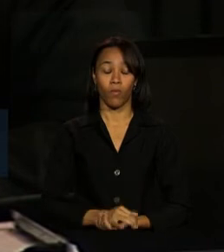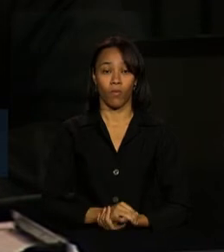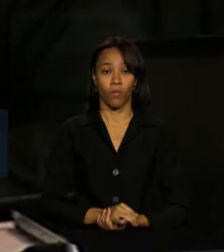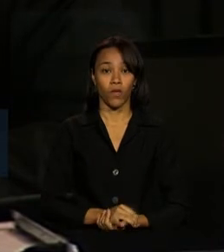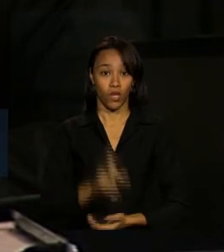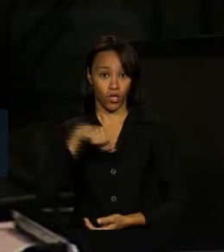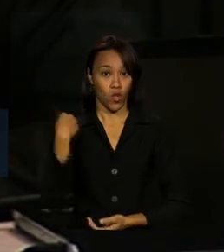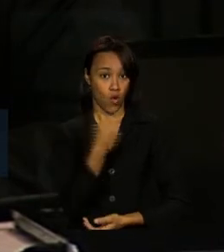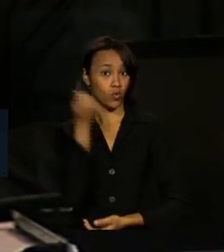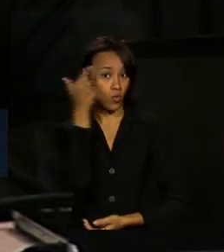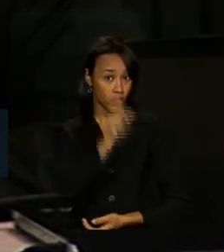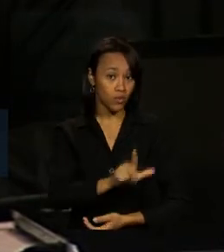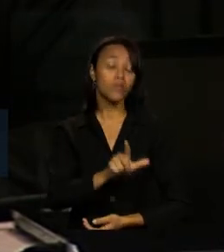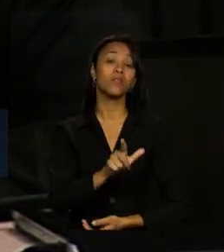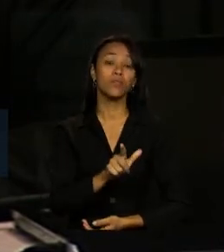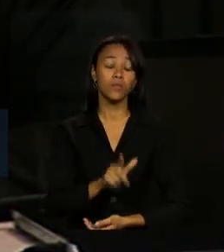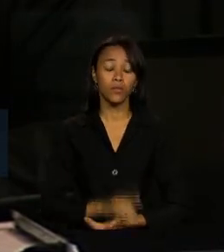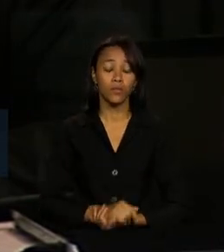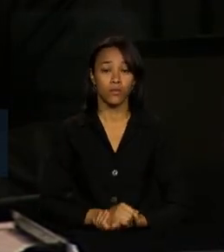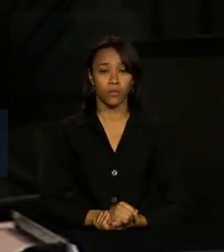E nós conseguimos